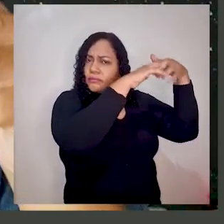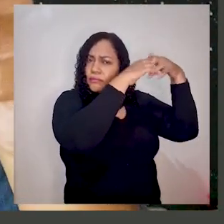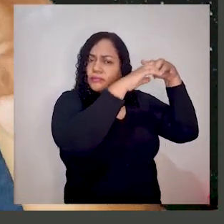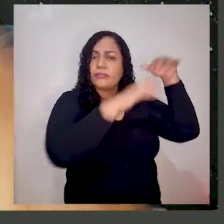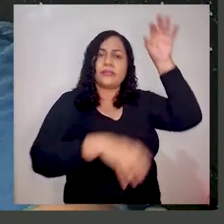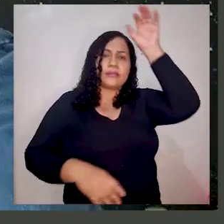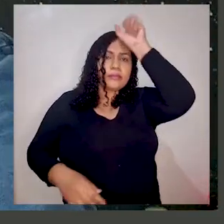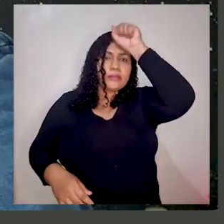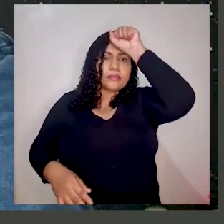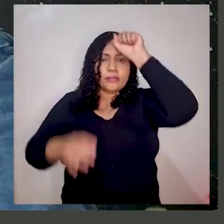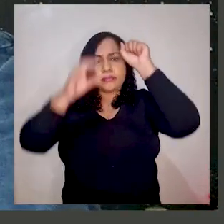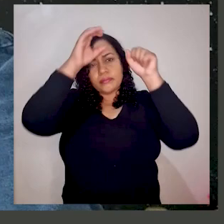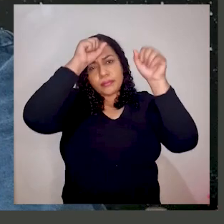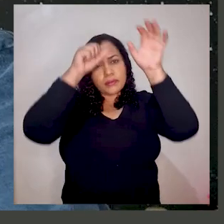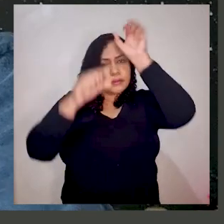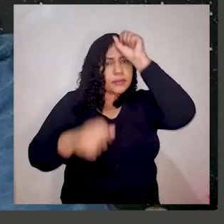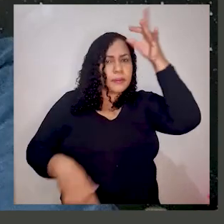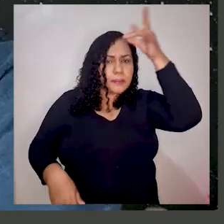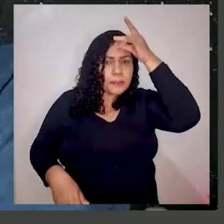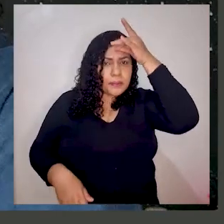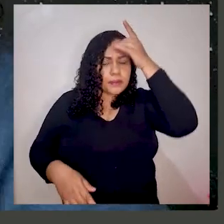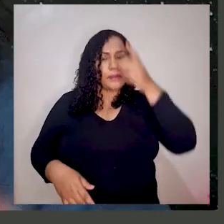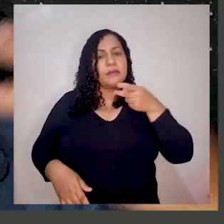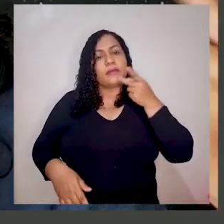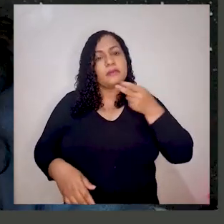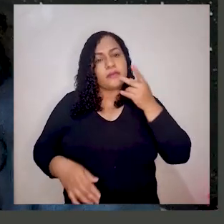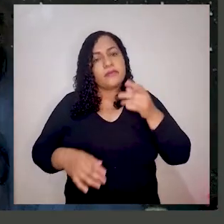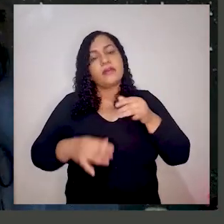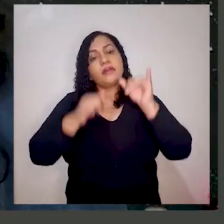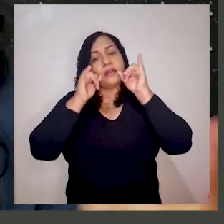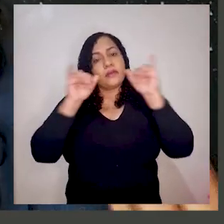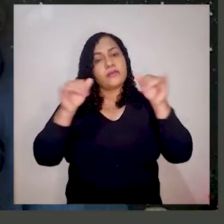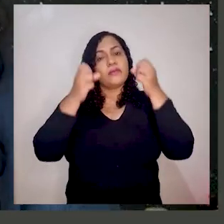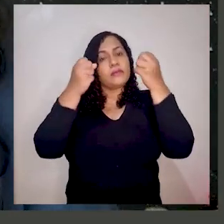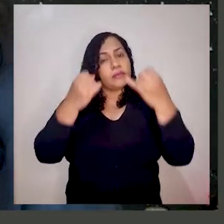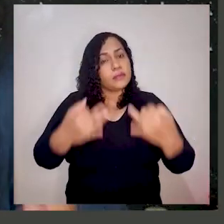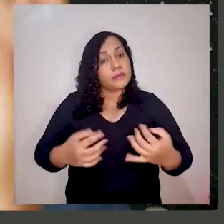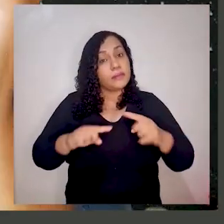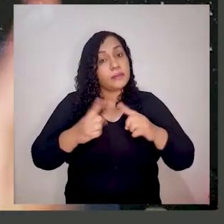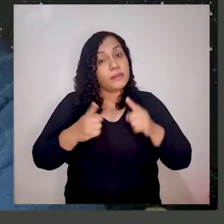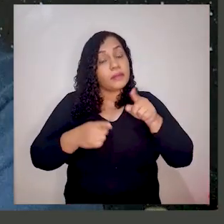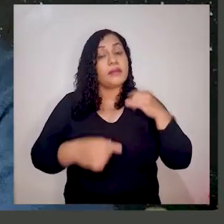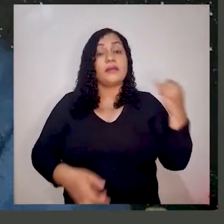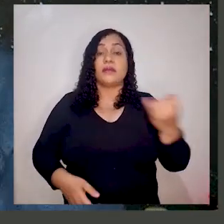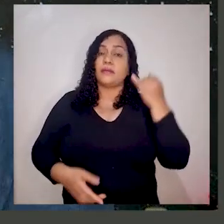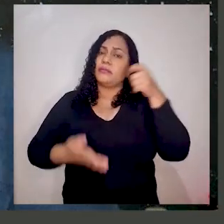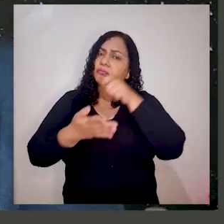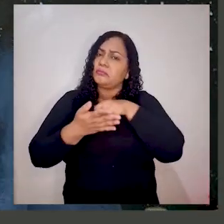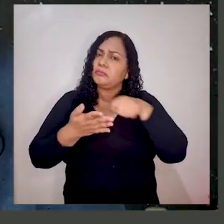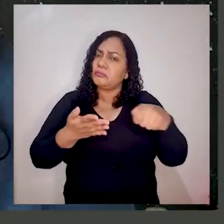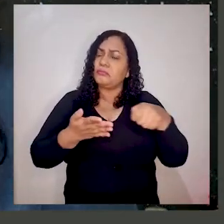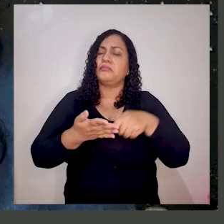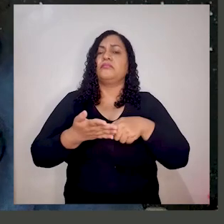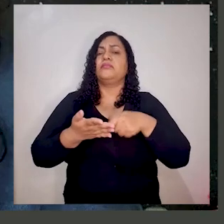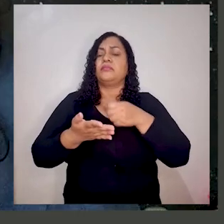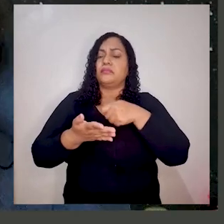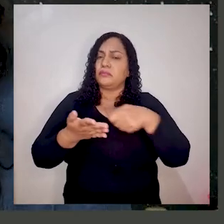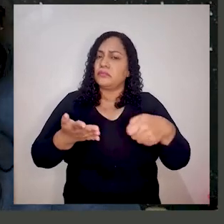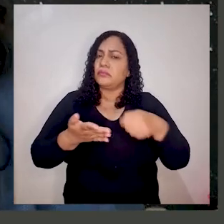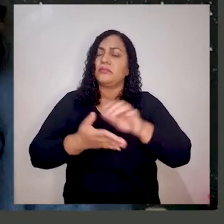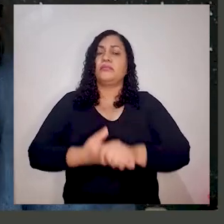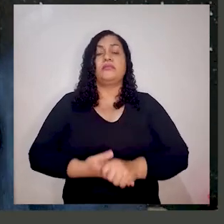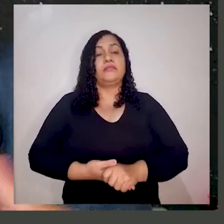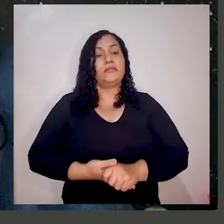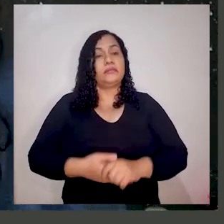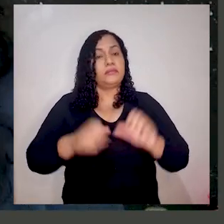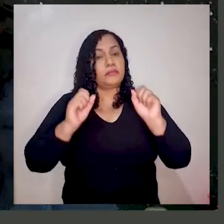cérebro para aprender aquelas informações. A gente fala, explica os conceitos, mas é importante que você tome nota, que você